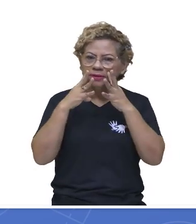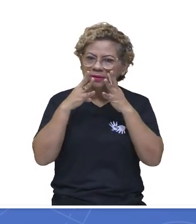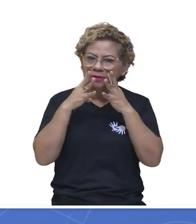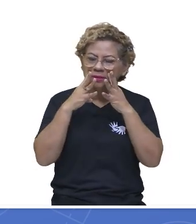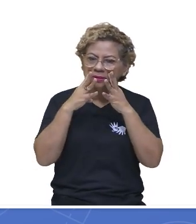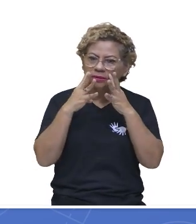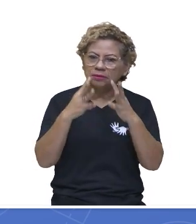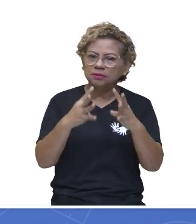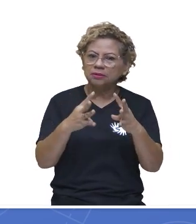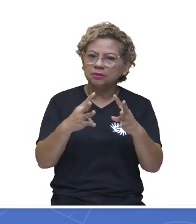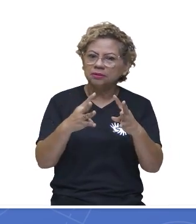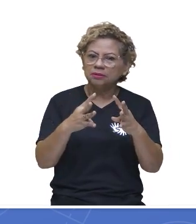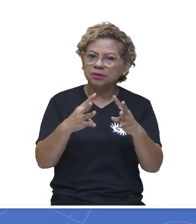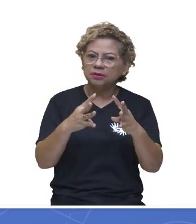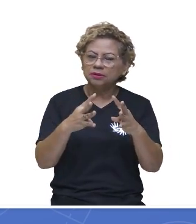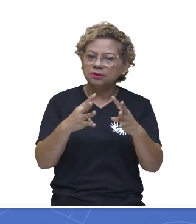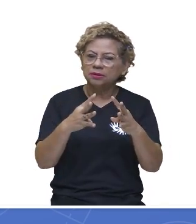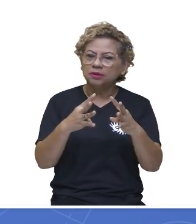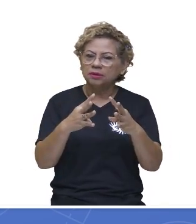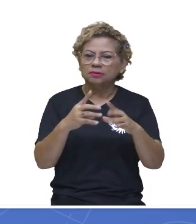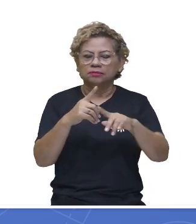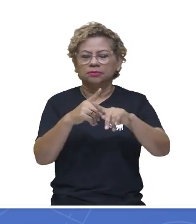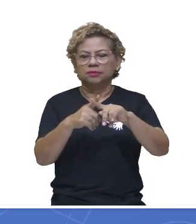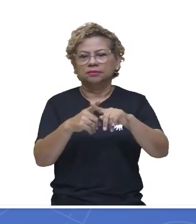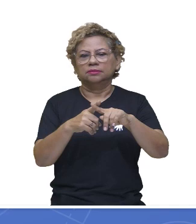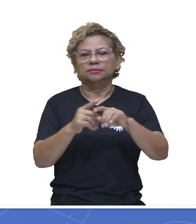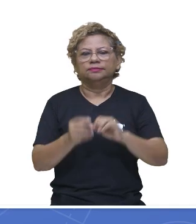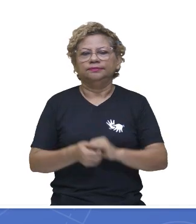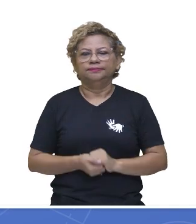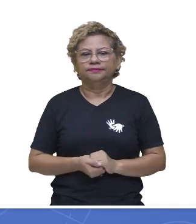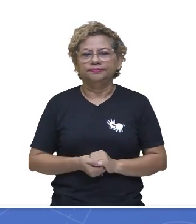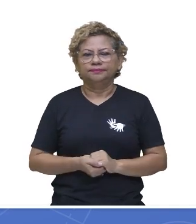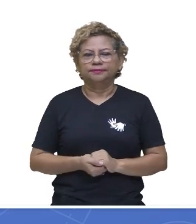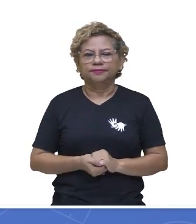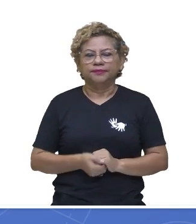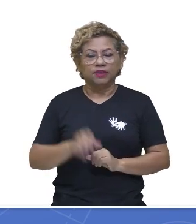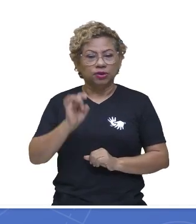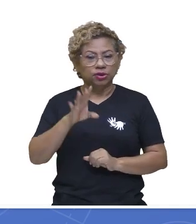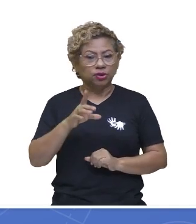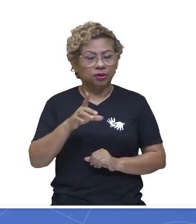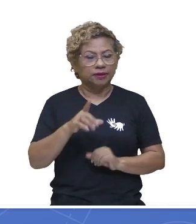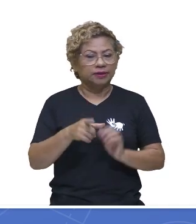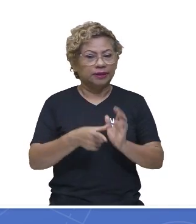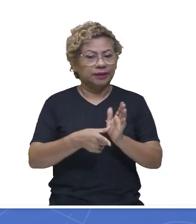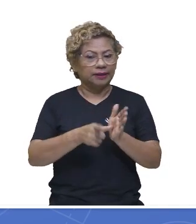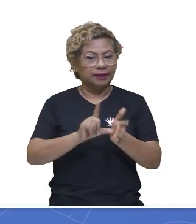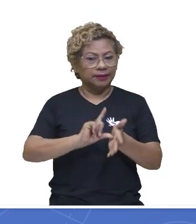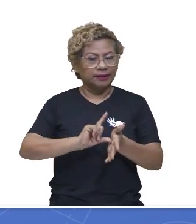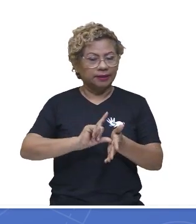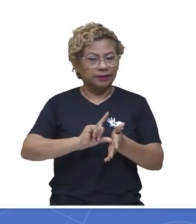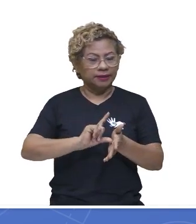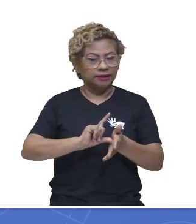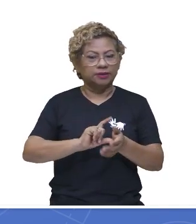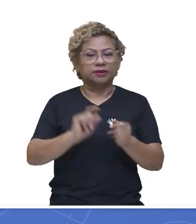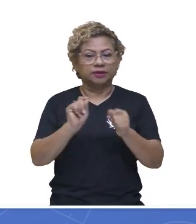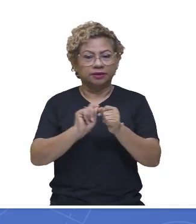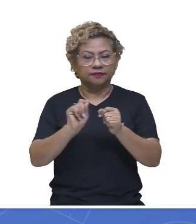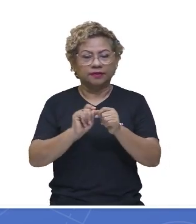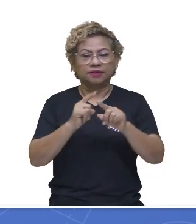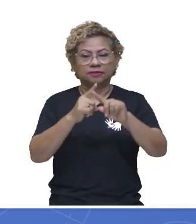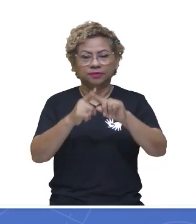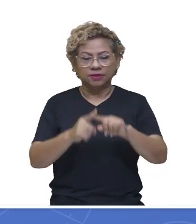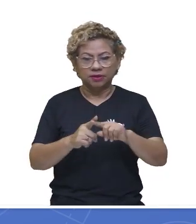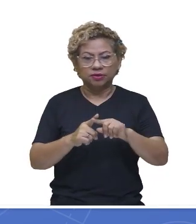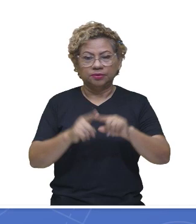atentos, tá? À multiplicação desses termos, ok? Só que antes de nós fazermos a multiplicação entre